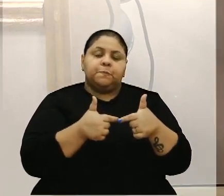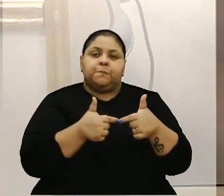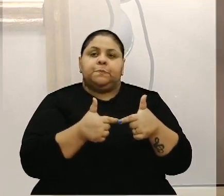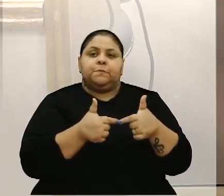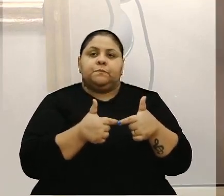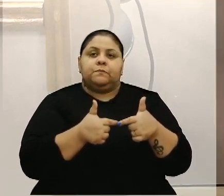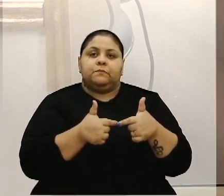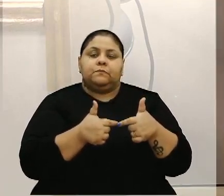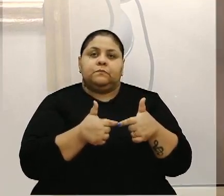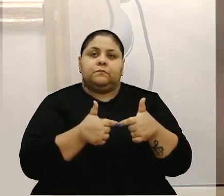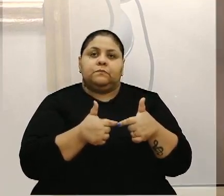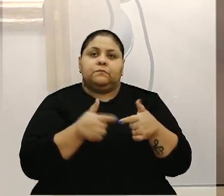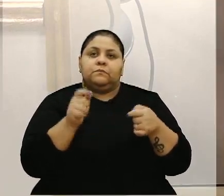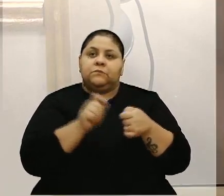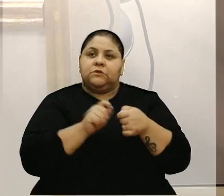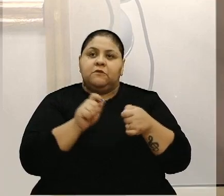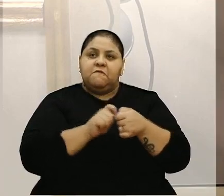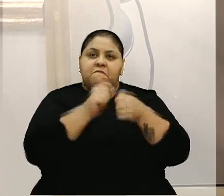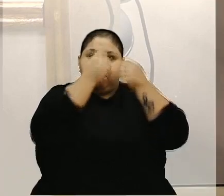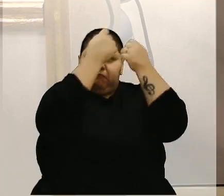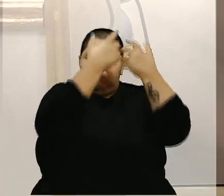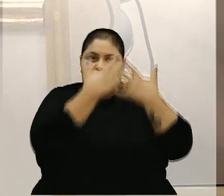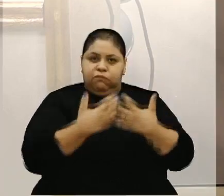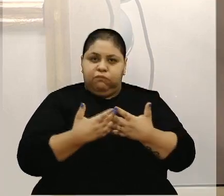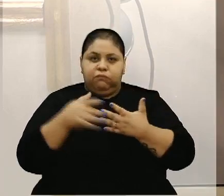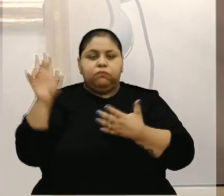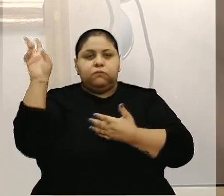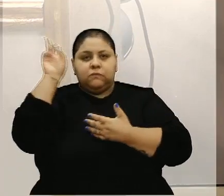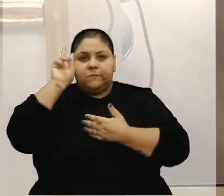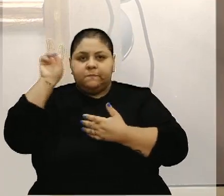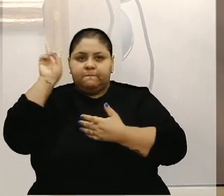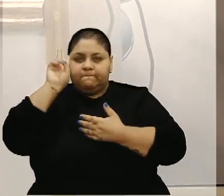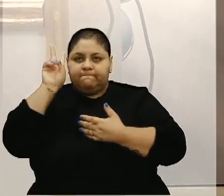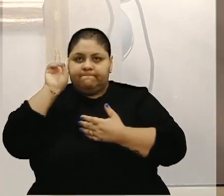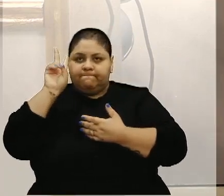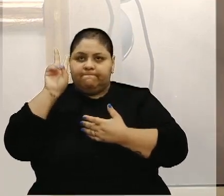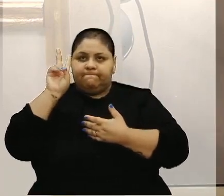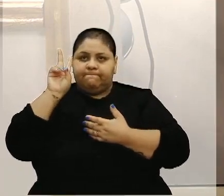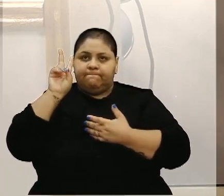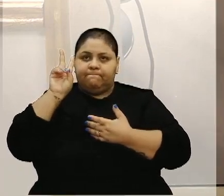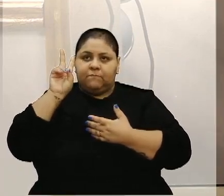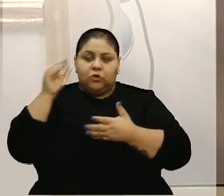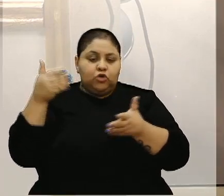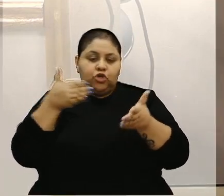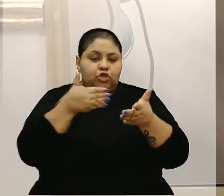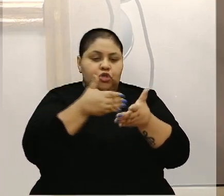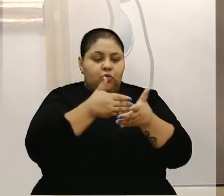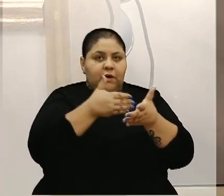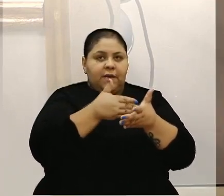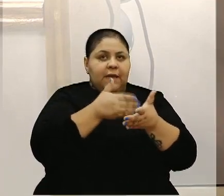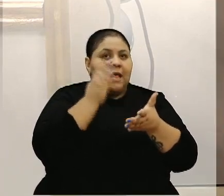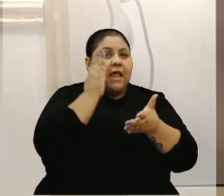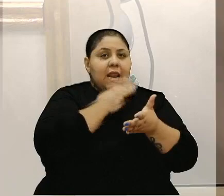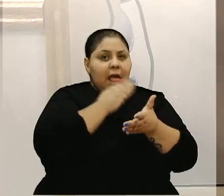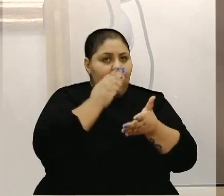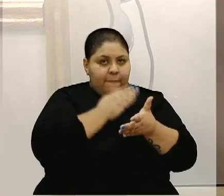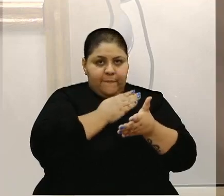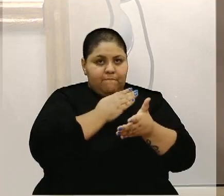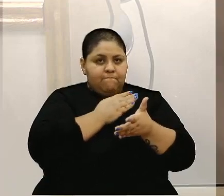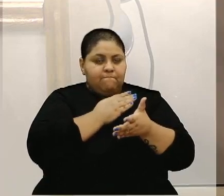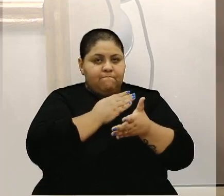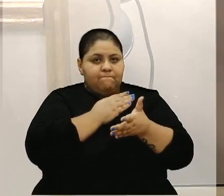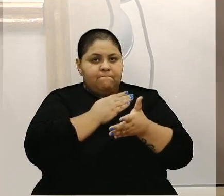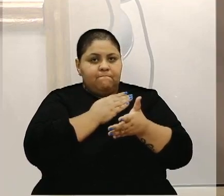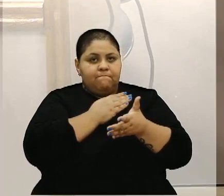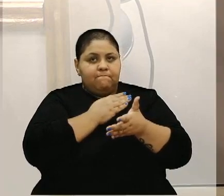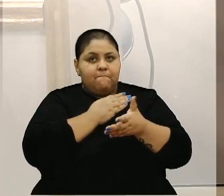E há pouco o senhor fez um relato da sua história. O senhor não chegou aqui por acaso, chegou por seus próprios